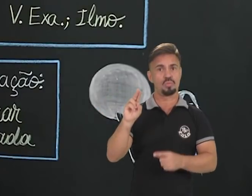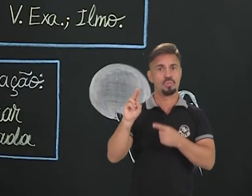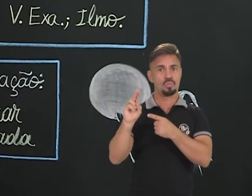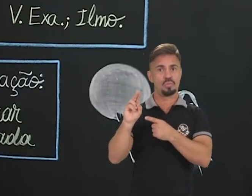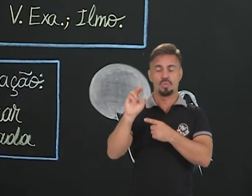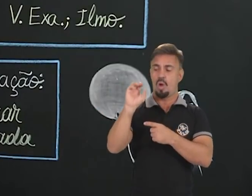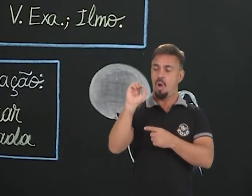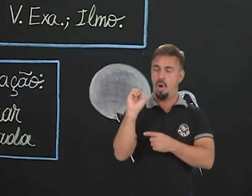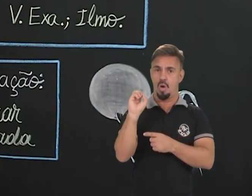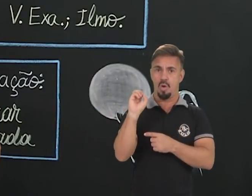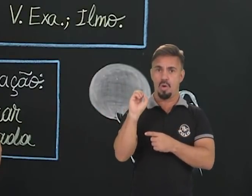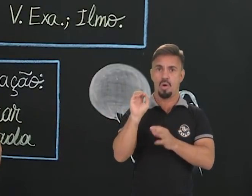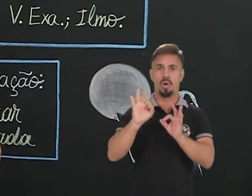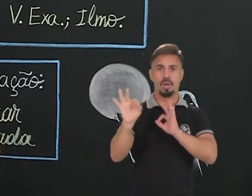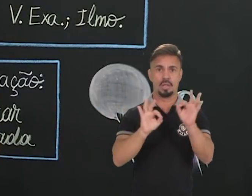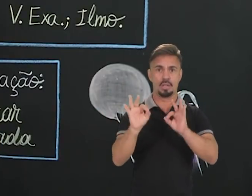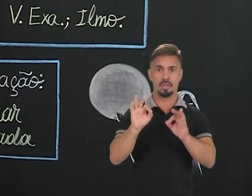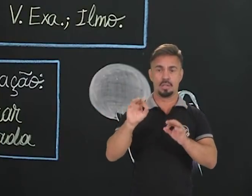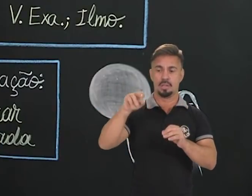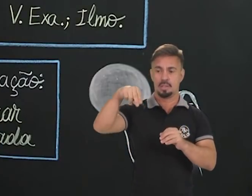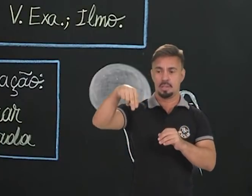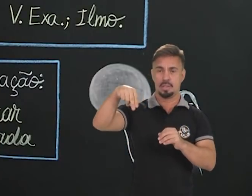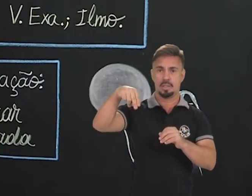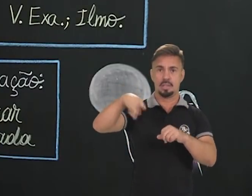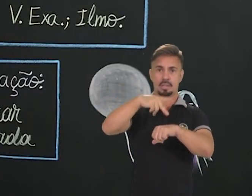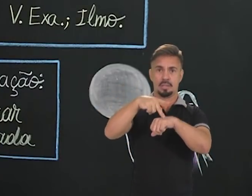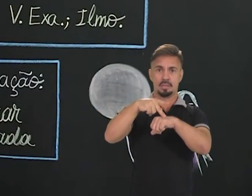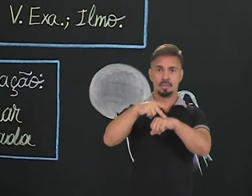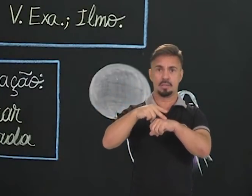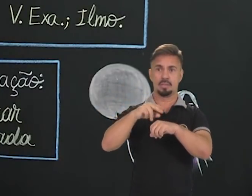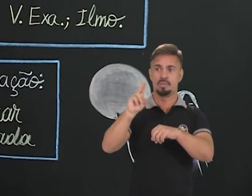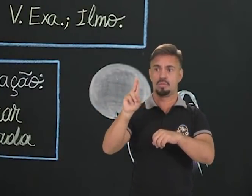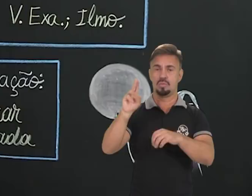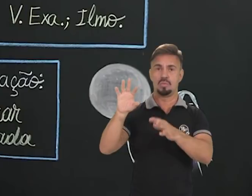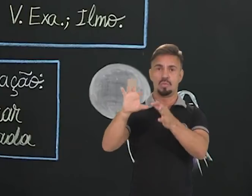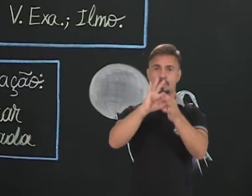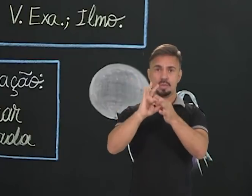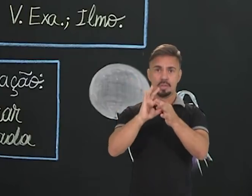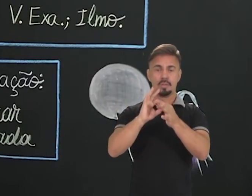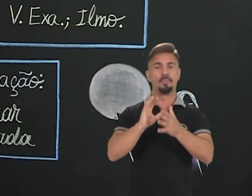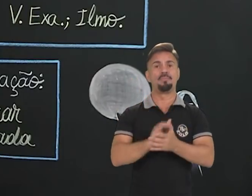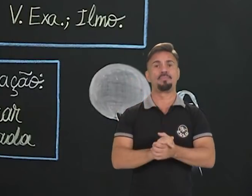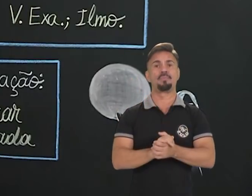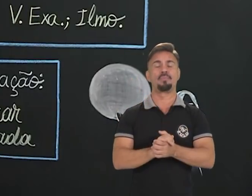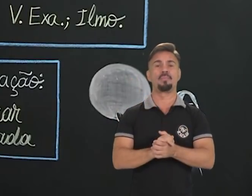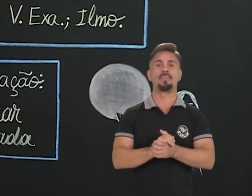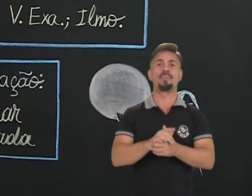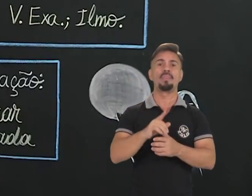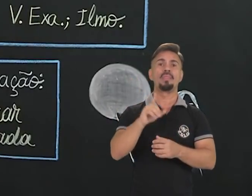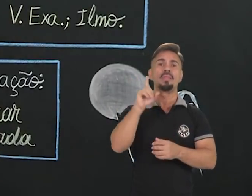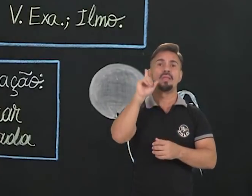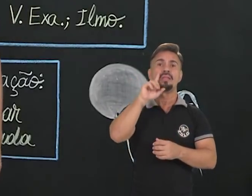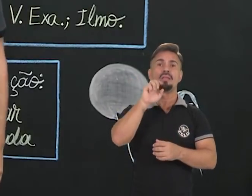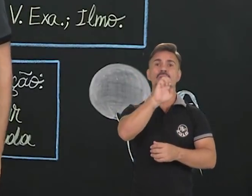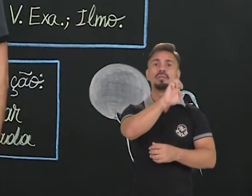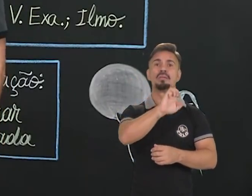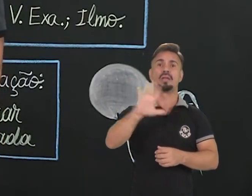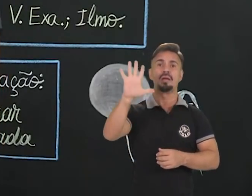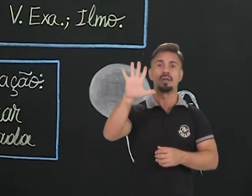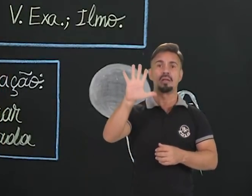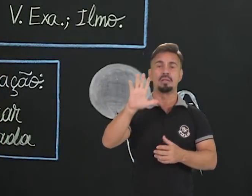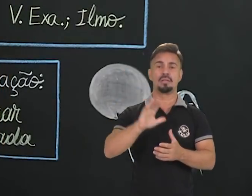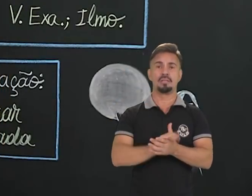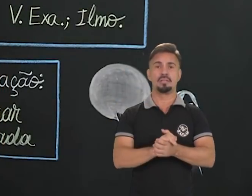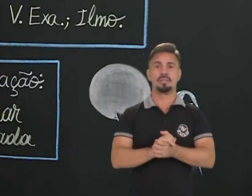as iniciais das palavras Organização das Nações Unidas. O mesmo ocorre, por exemplo, com a sigla de Estados Unidos da América. Eu